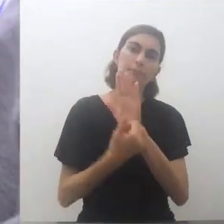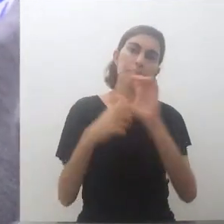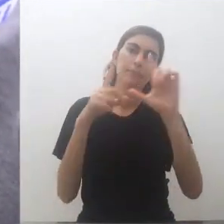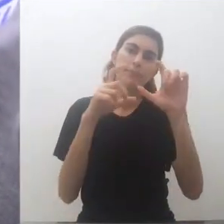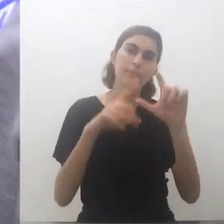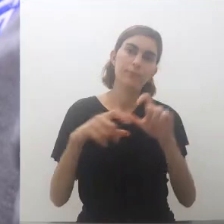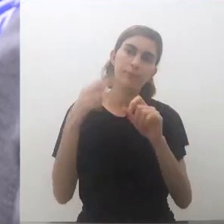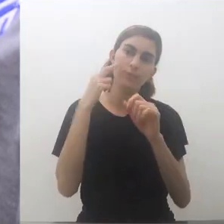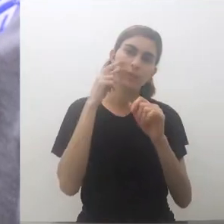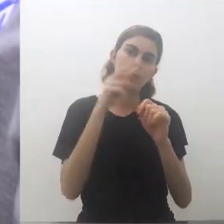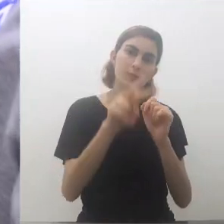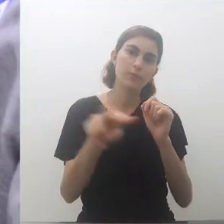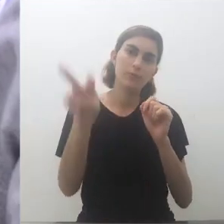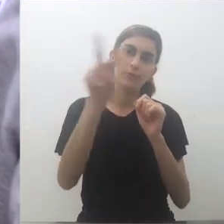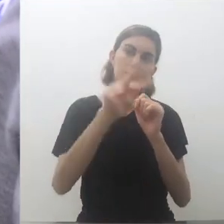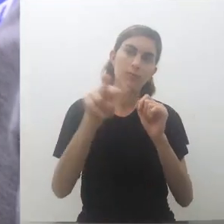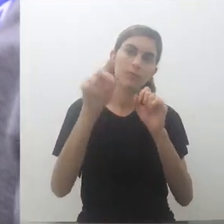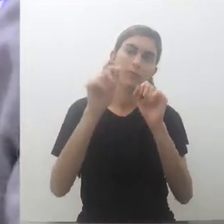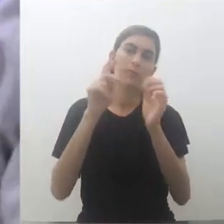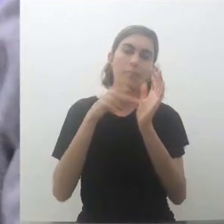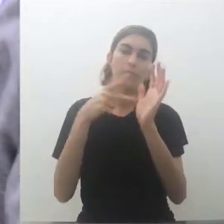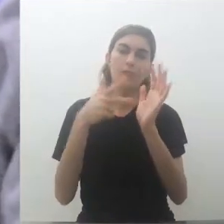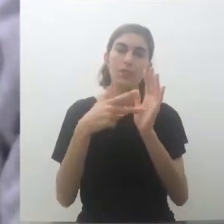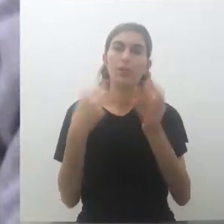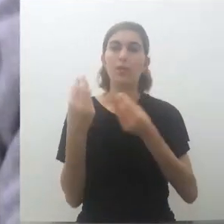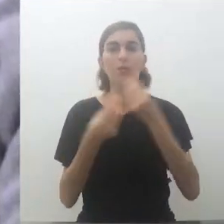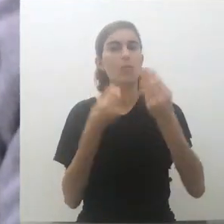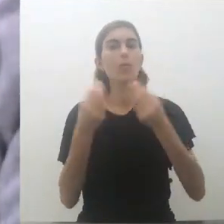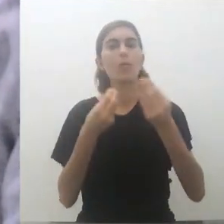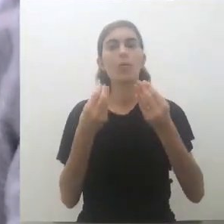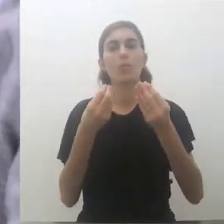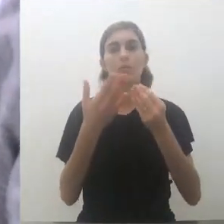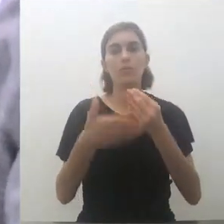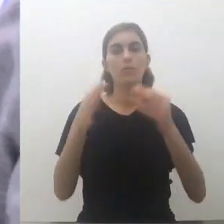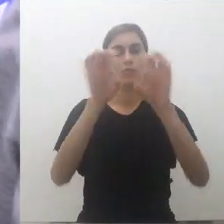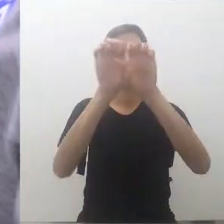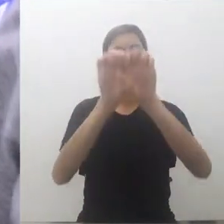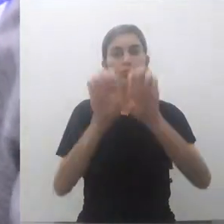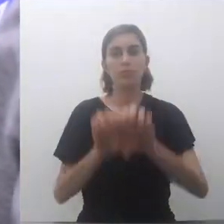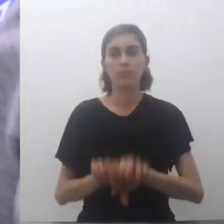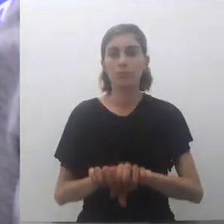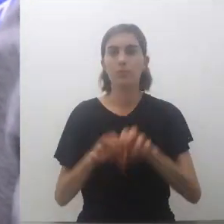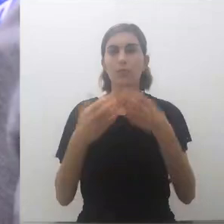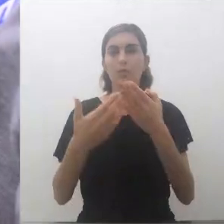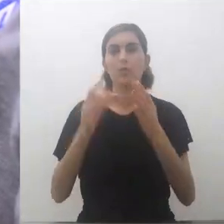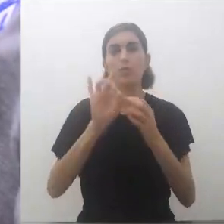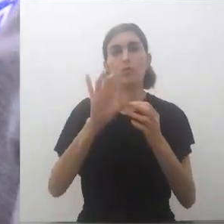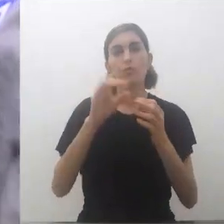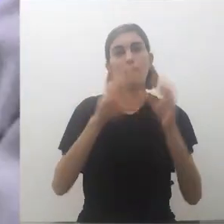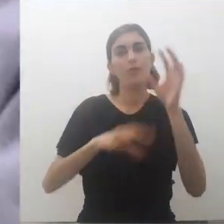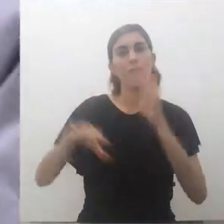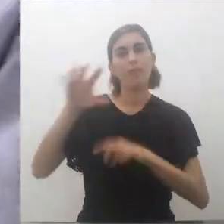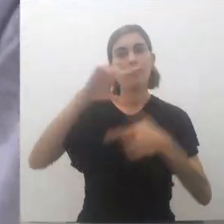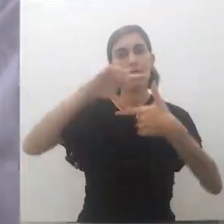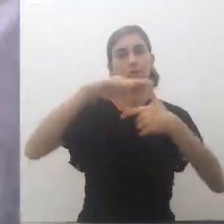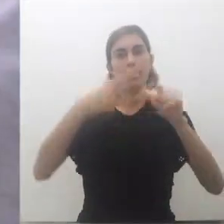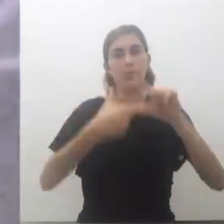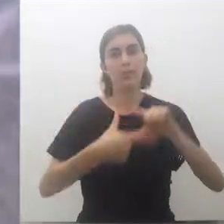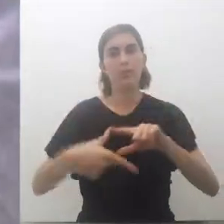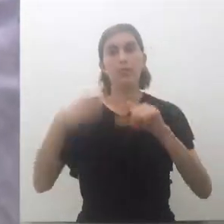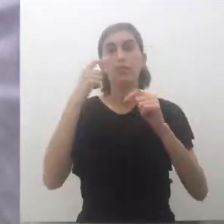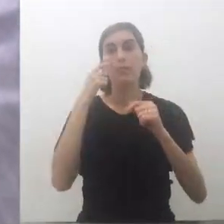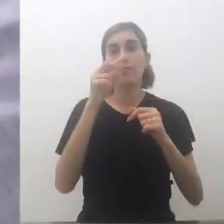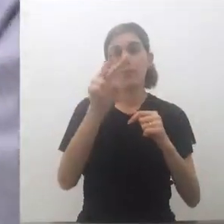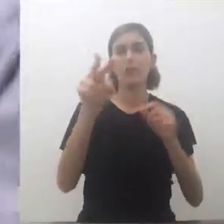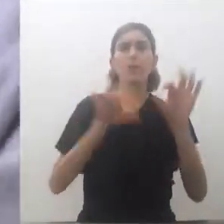composto, na verdade, composto e estruturado apenas com formas geométricas. Isso você pode construir